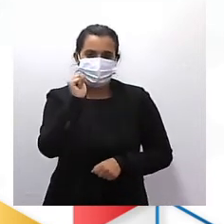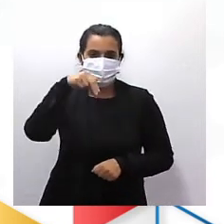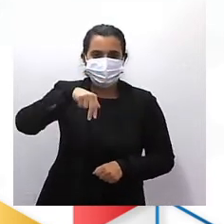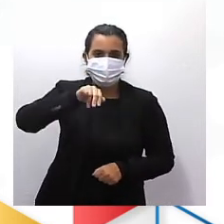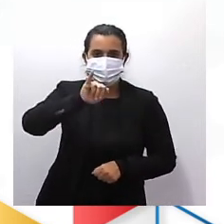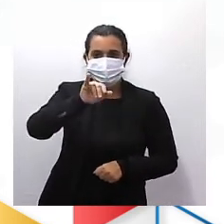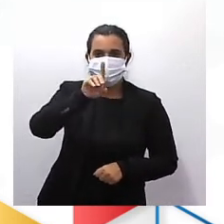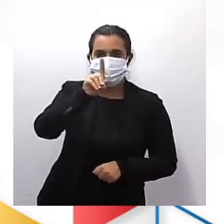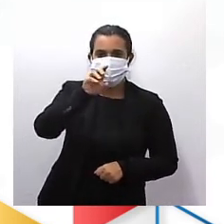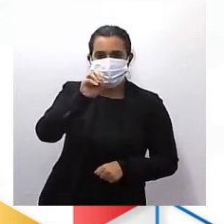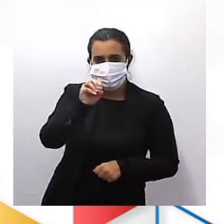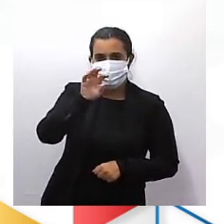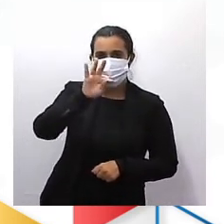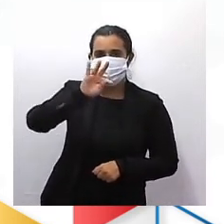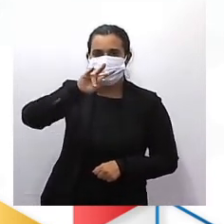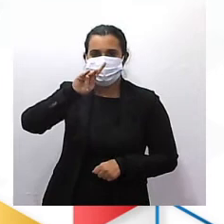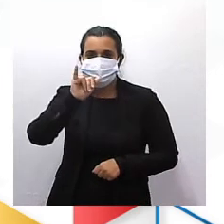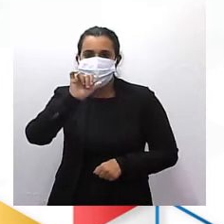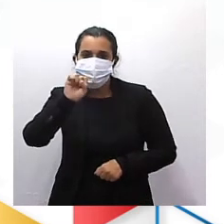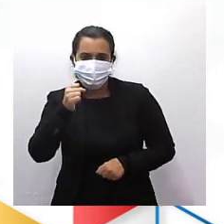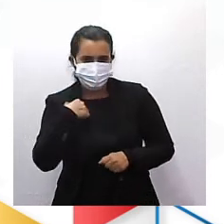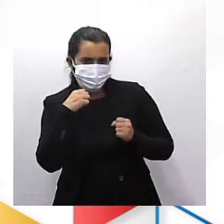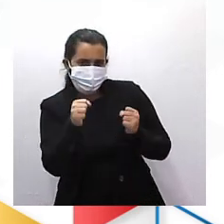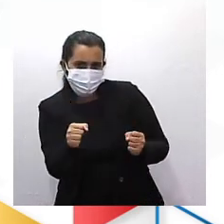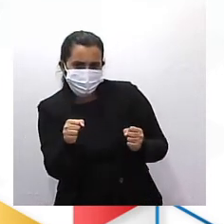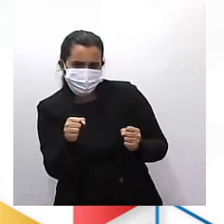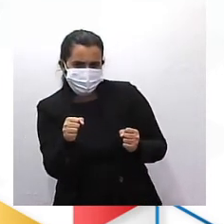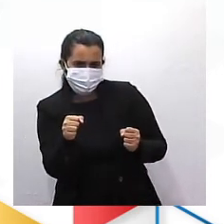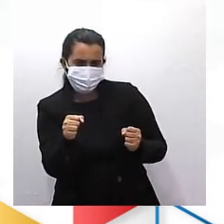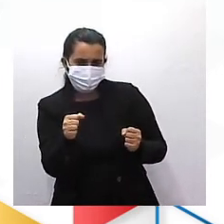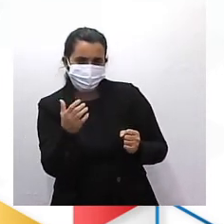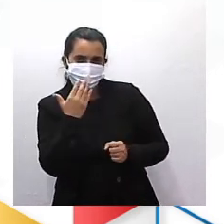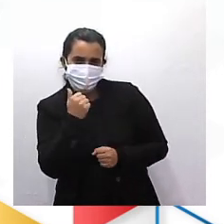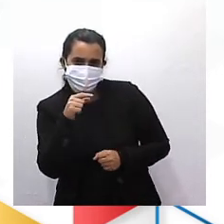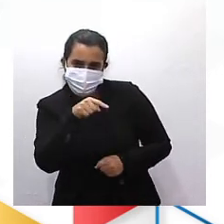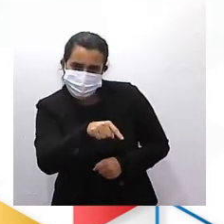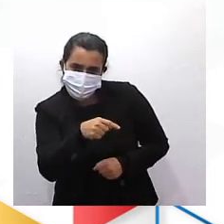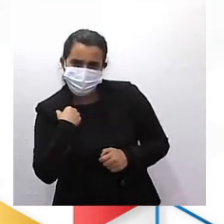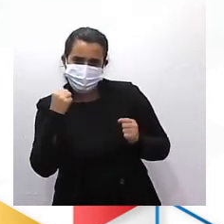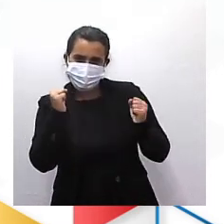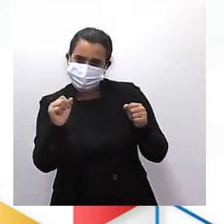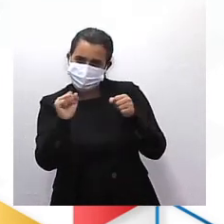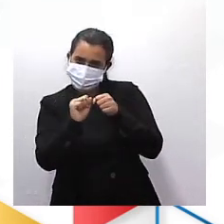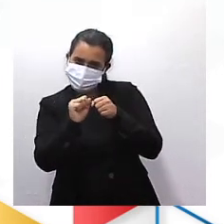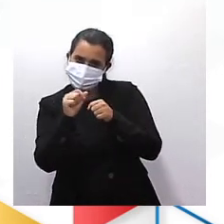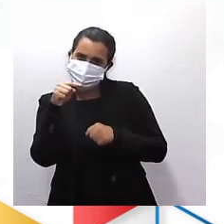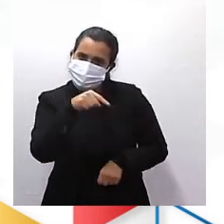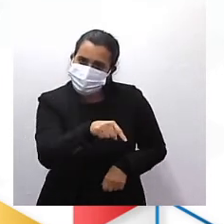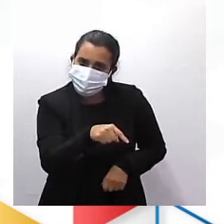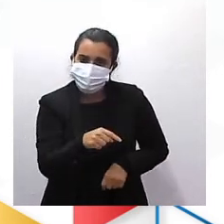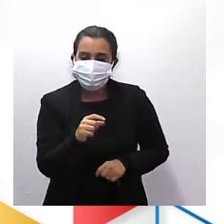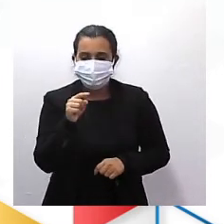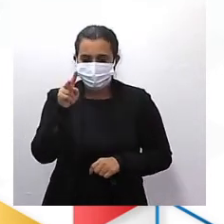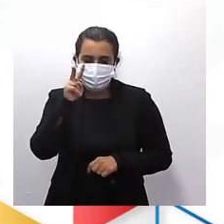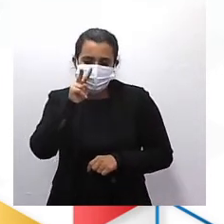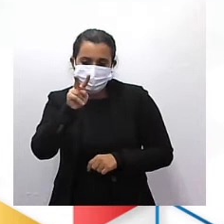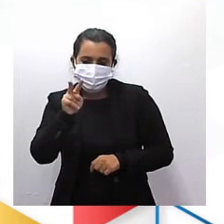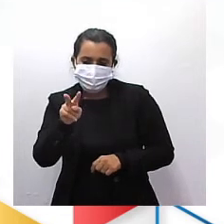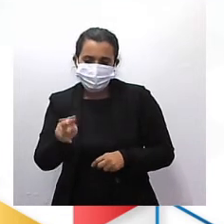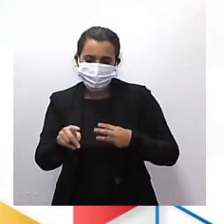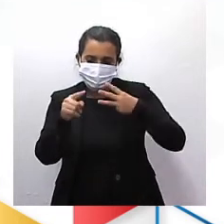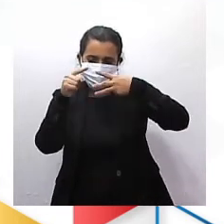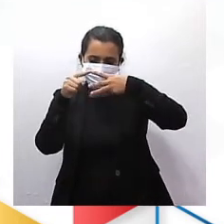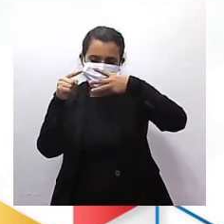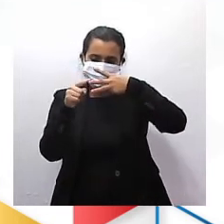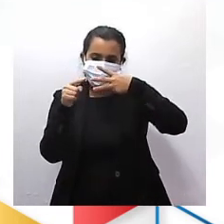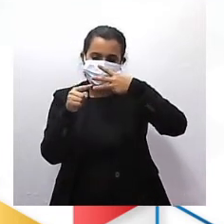só invertendo a ordem do termo. Se você lançar o seu olhar para a tela, você vai ver que cada uma delas tem uma especificidade